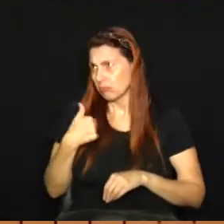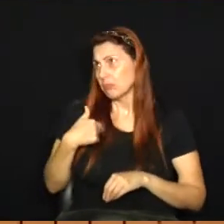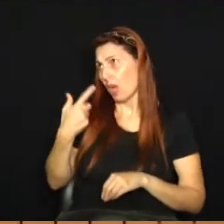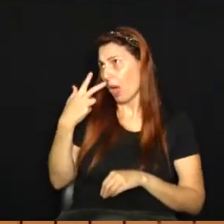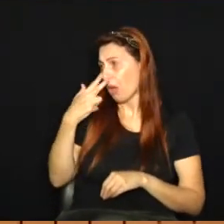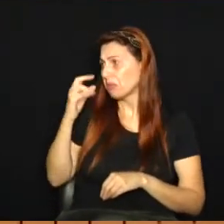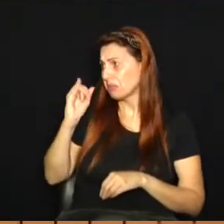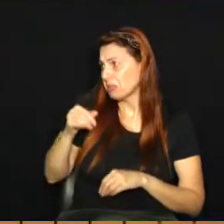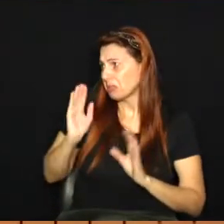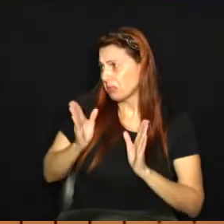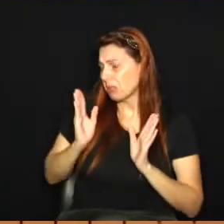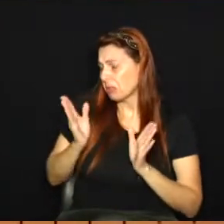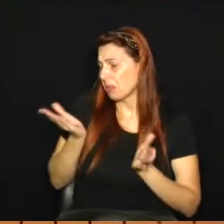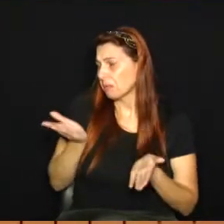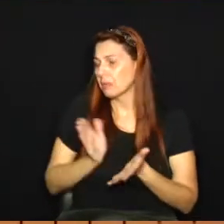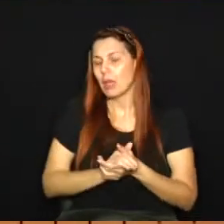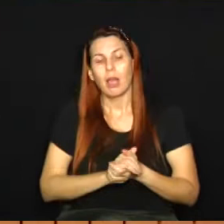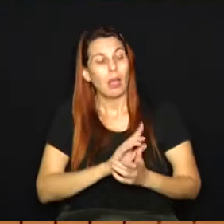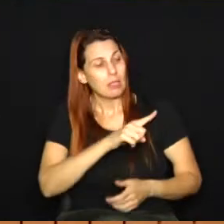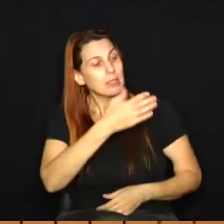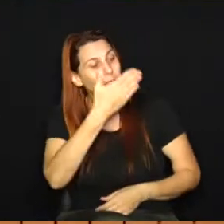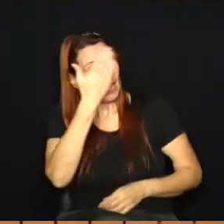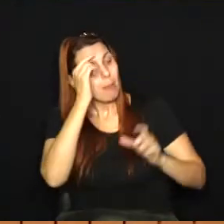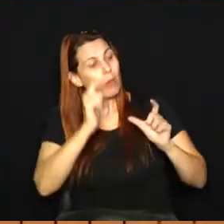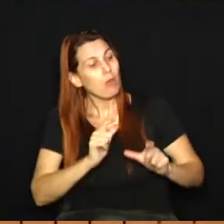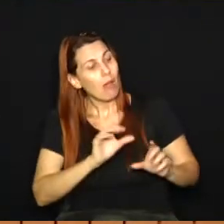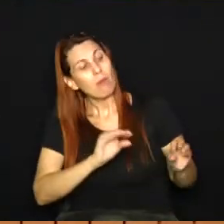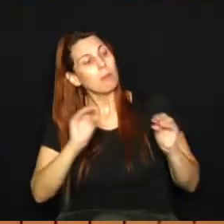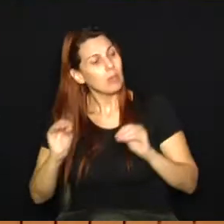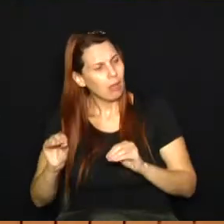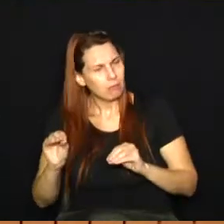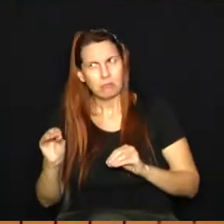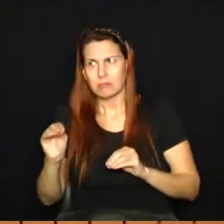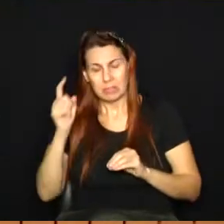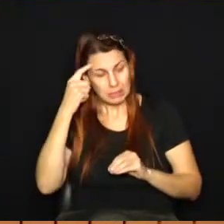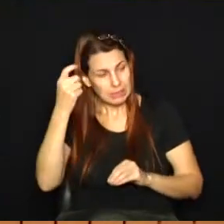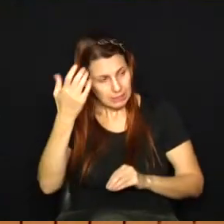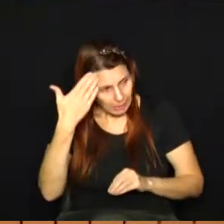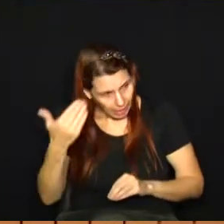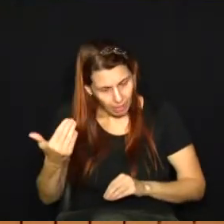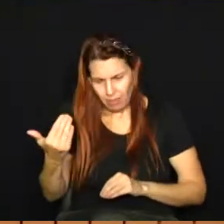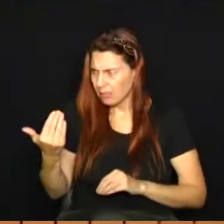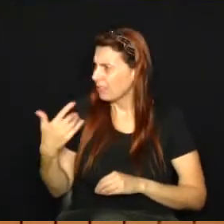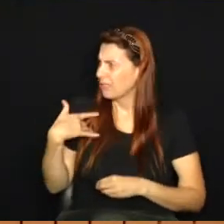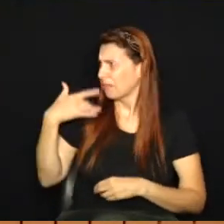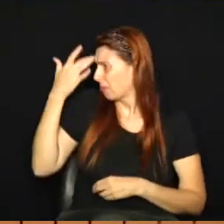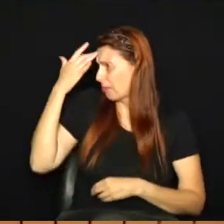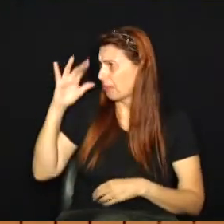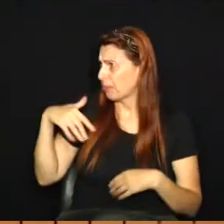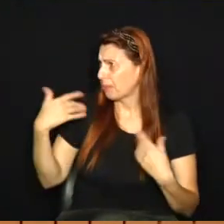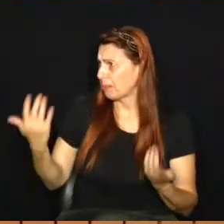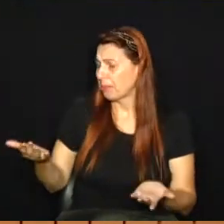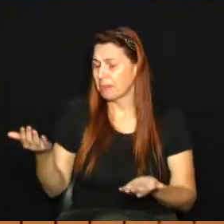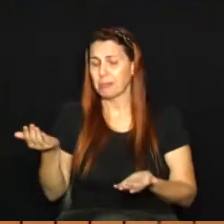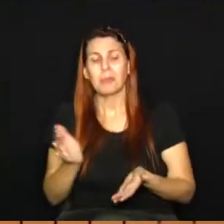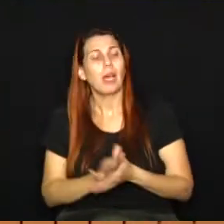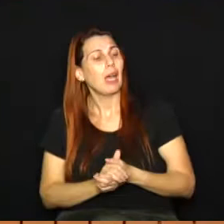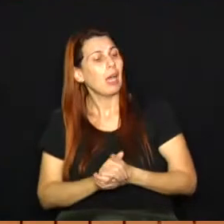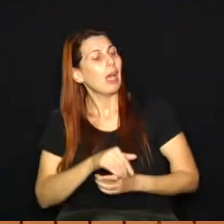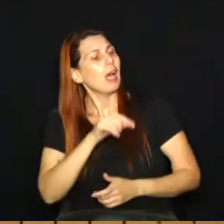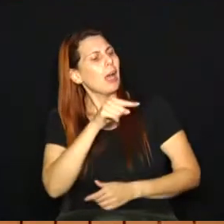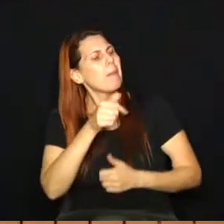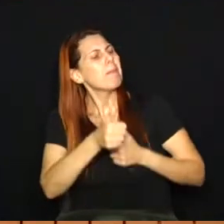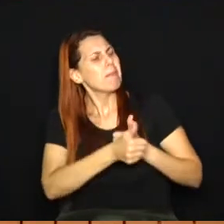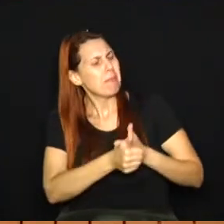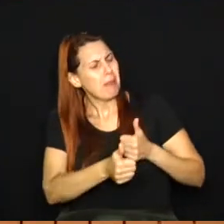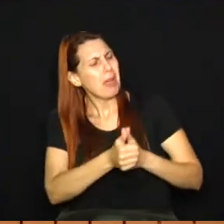desconfiado. Pois é. Tem ideia para onde vai? Eu falei, não sei. Ele falou, é ali